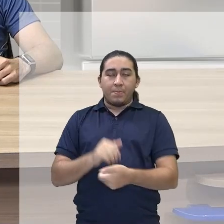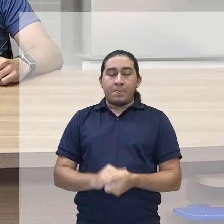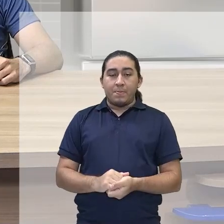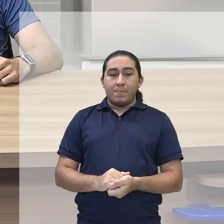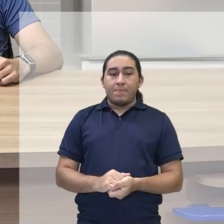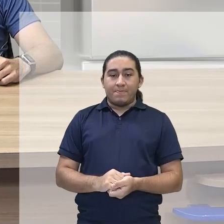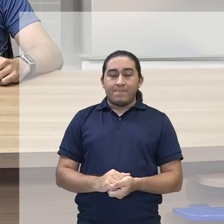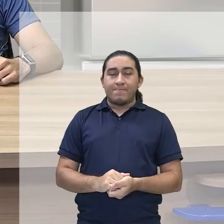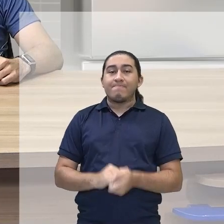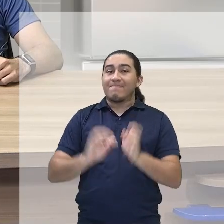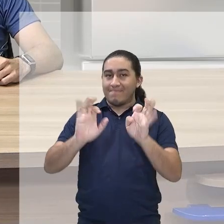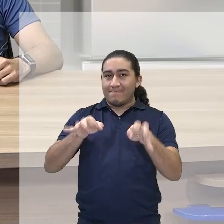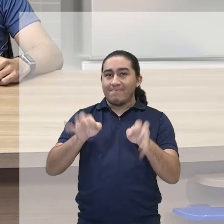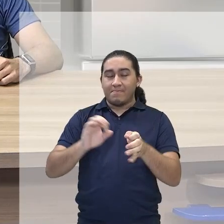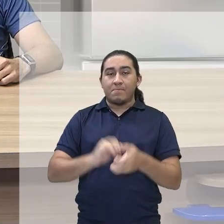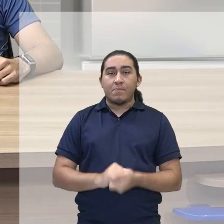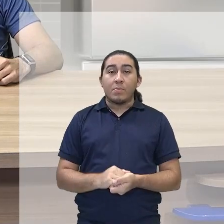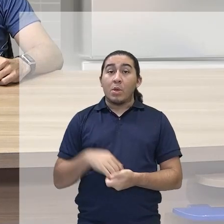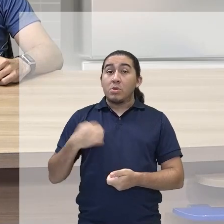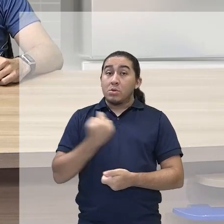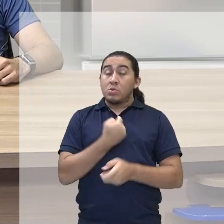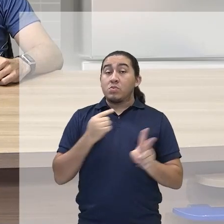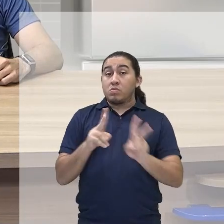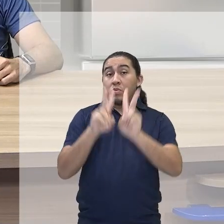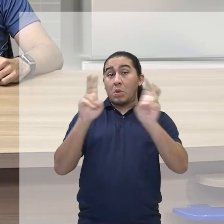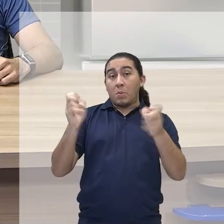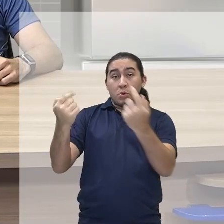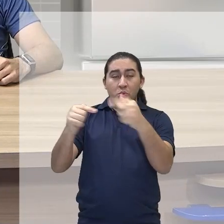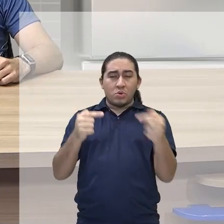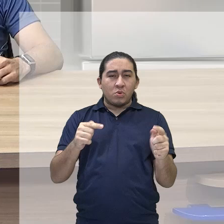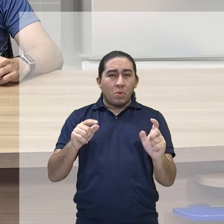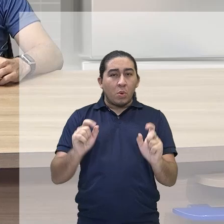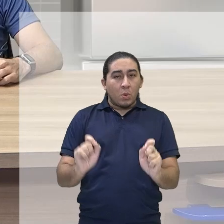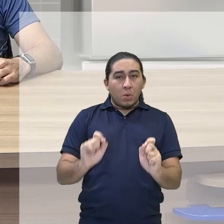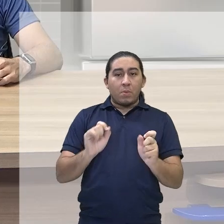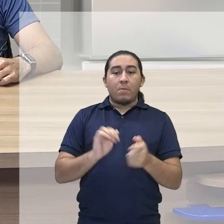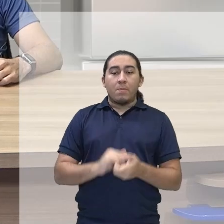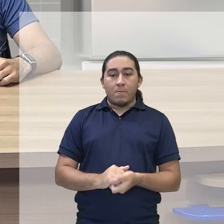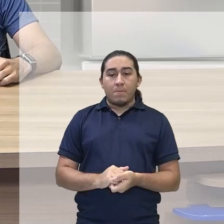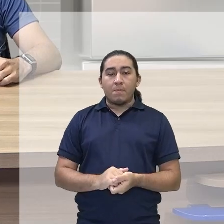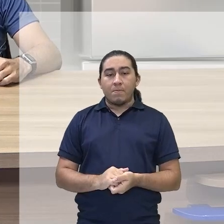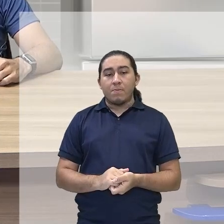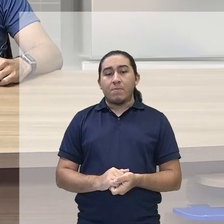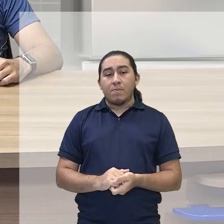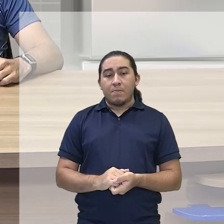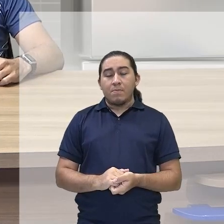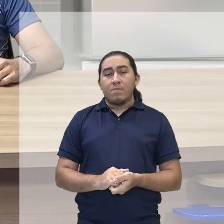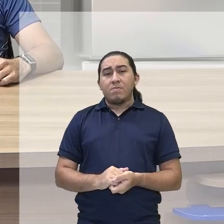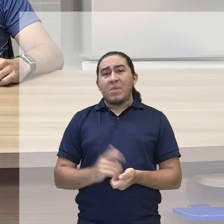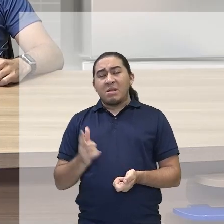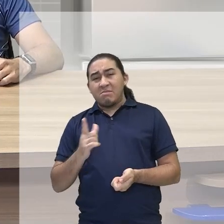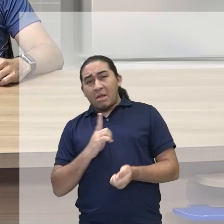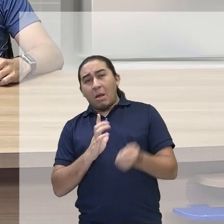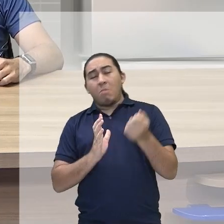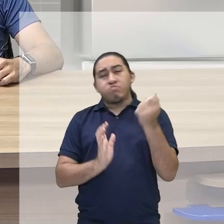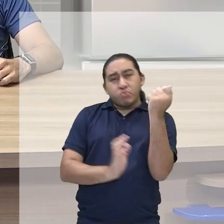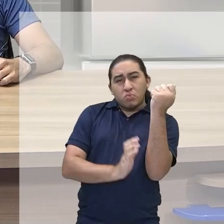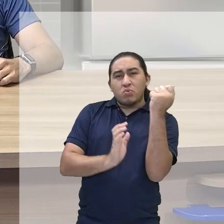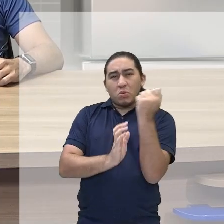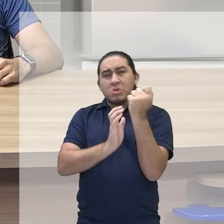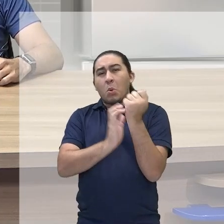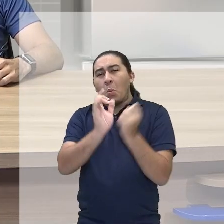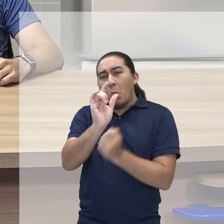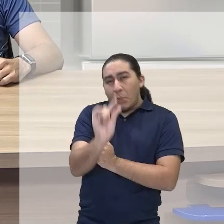É isso aí. A gente vai abordar alguns tópicos um pouco mais burocráticos, digamos assim, mas de suma